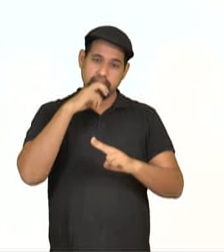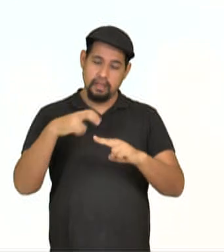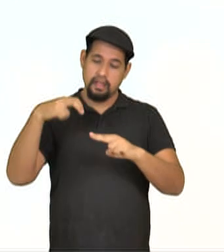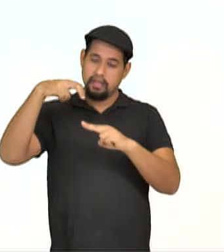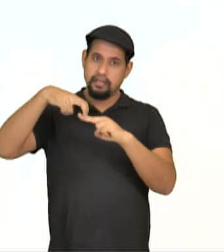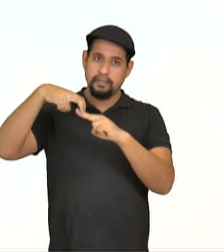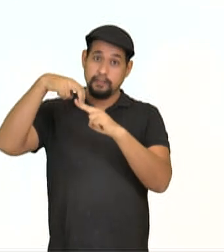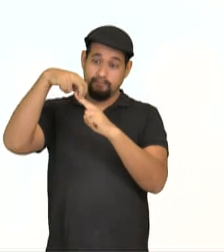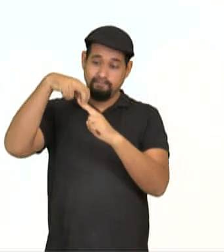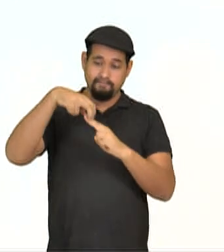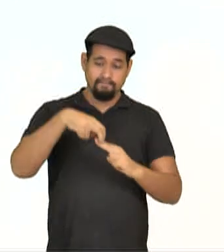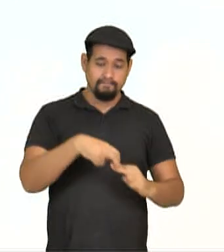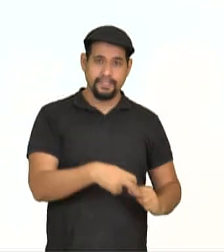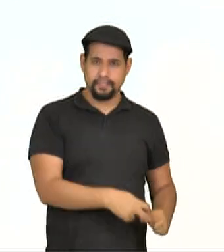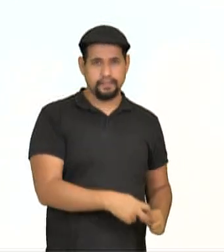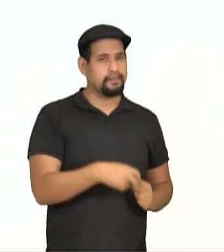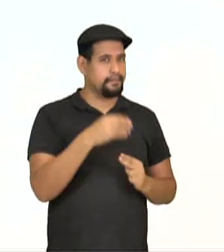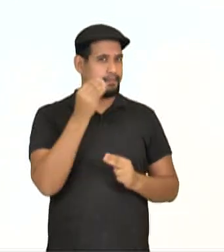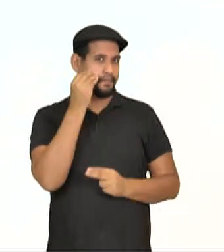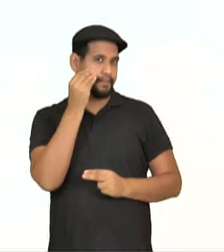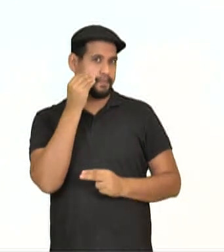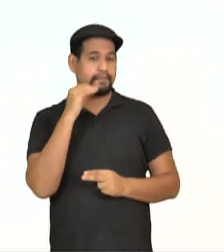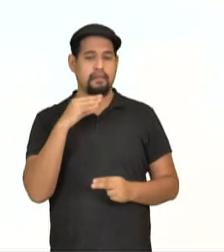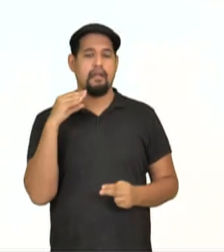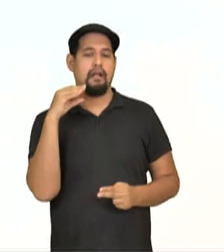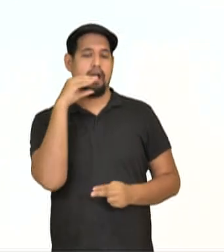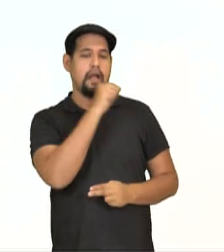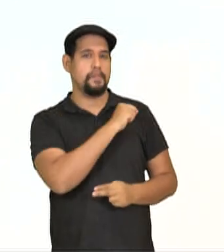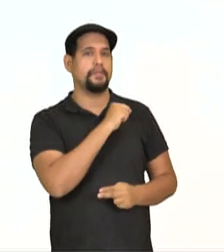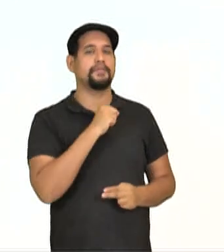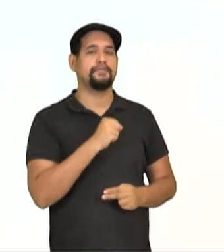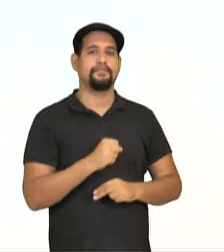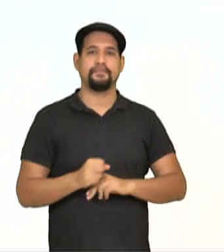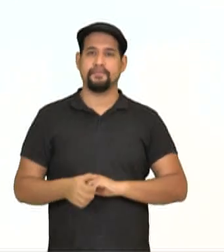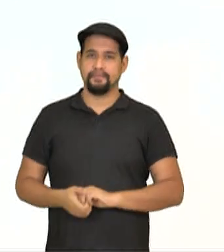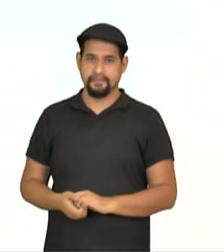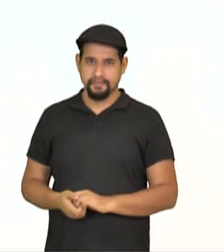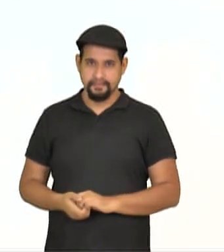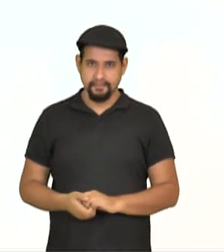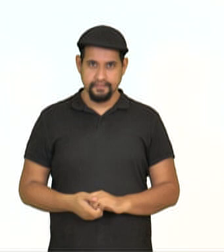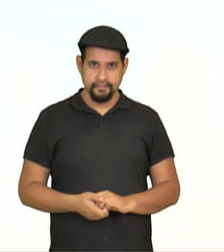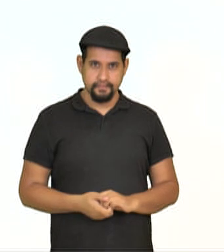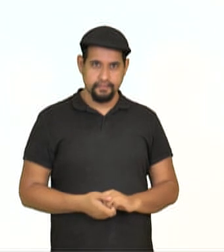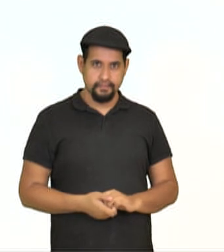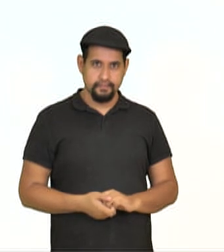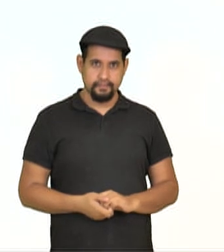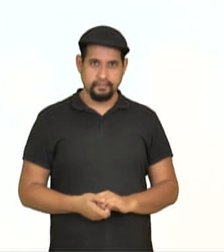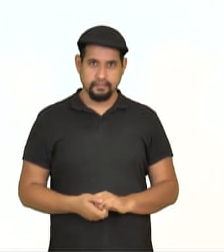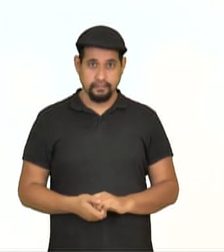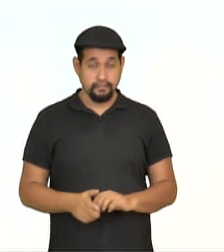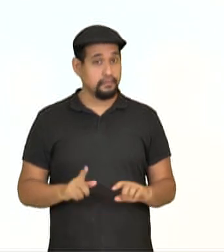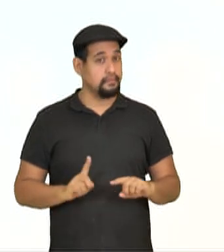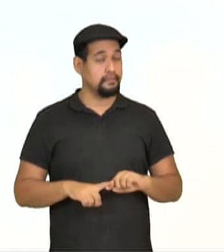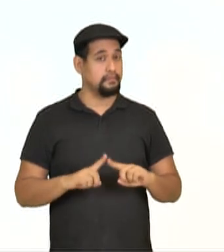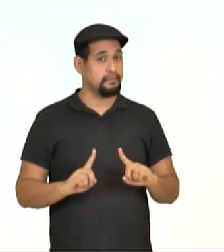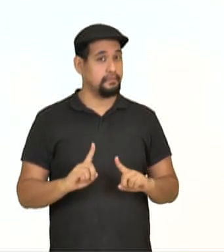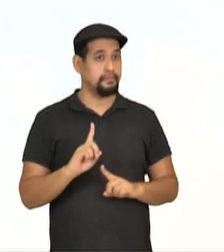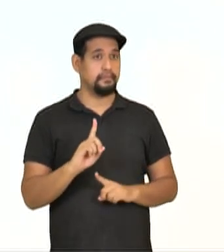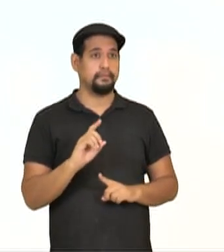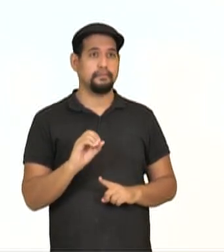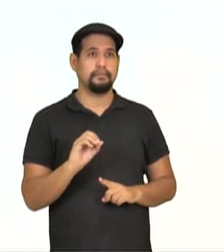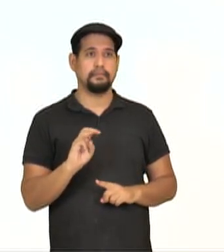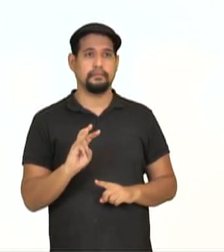o skatista vai tentar ser o mais rápido naquele percurso de descida, ok? Já o